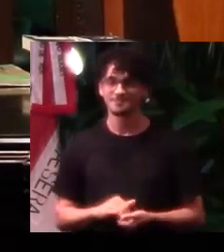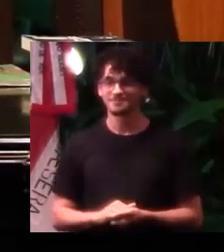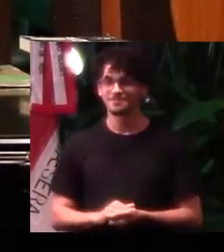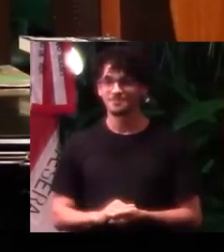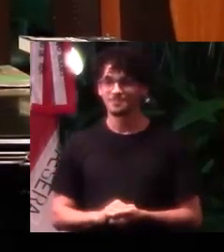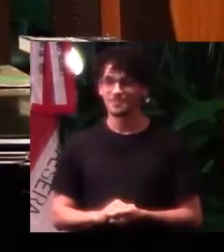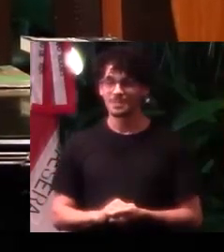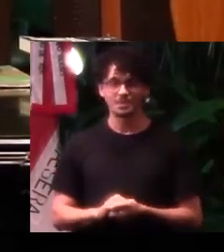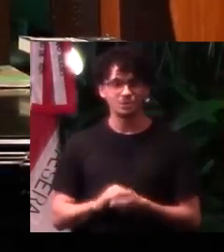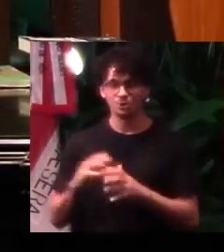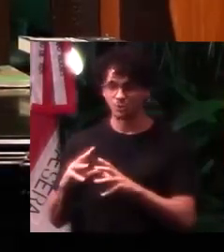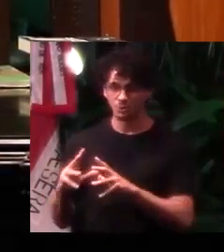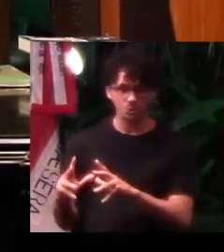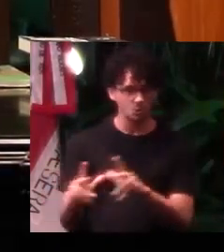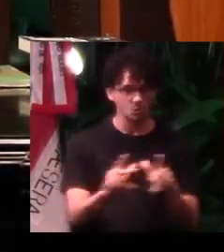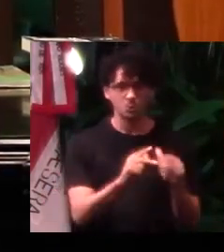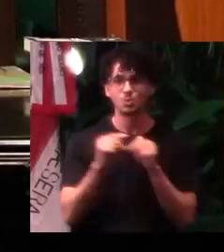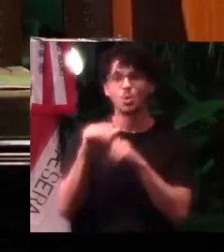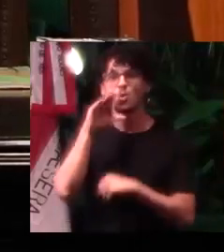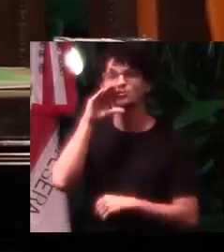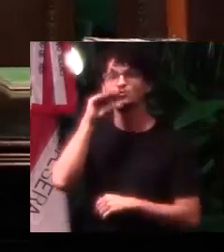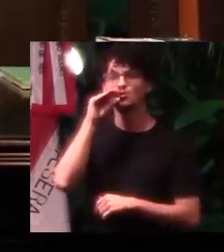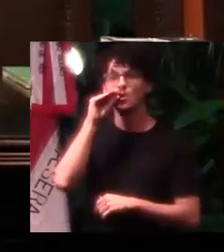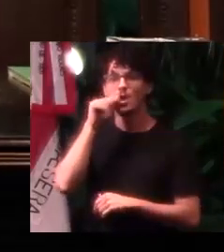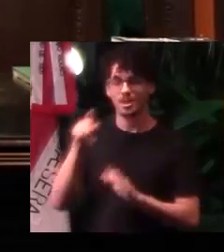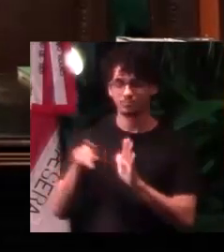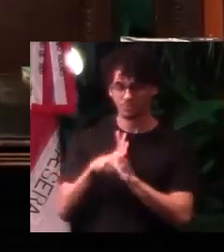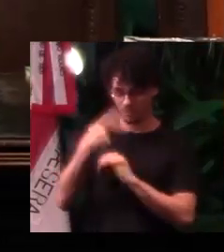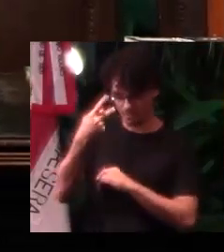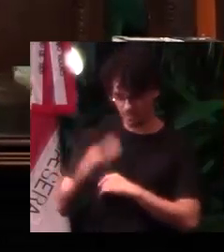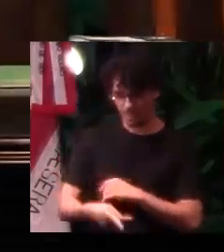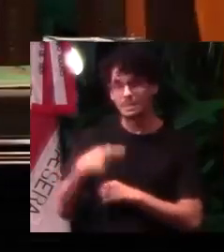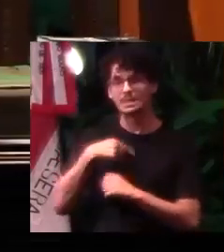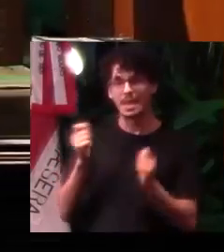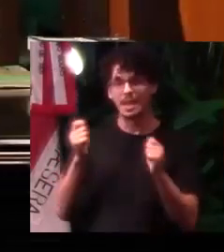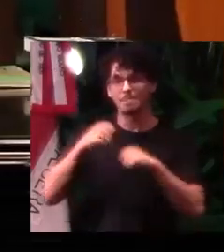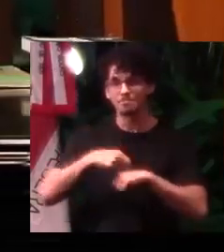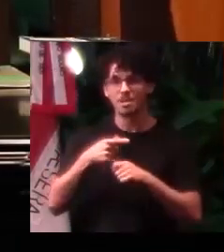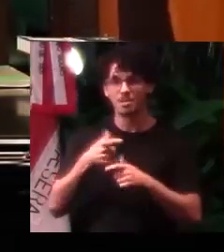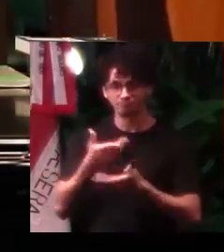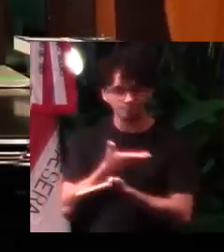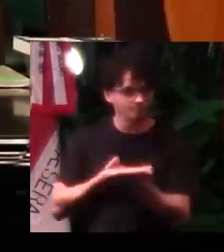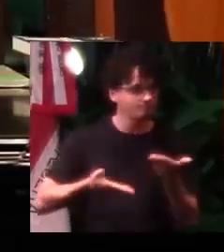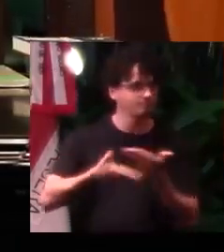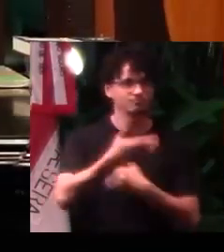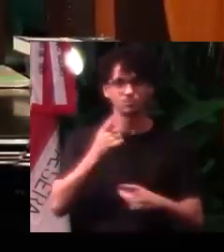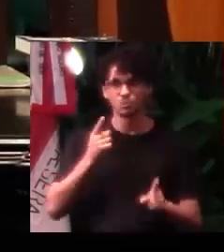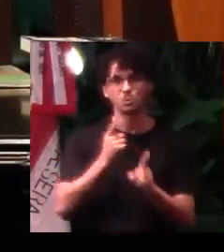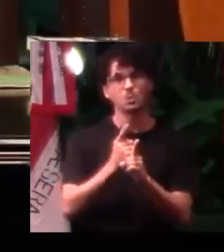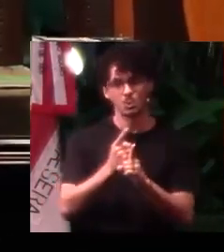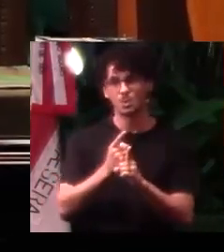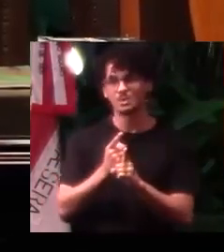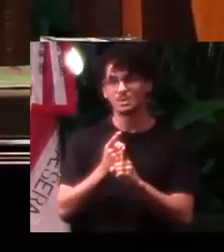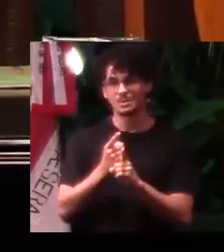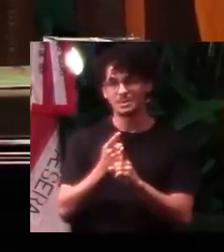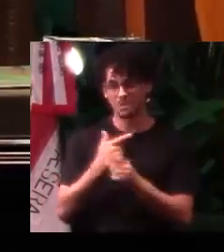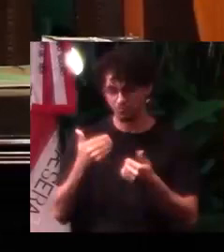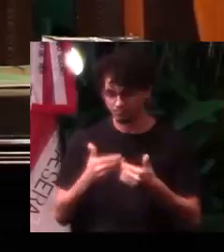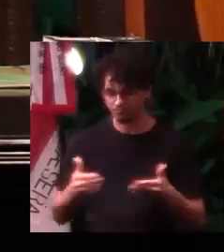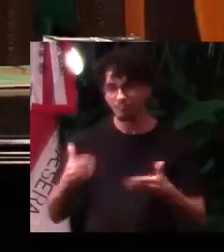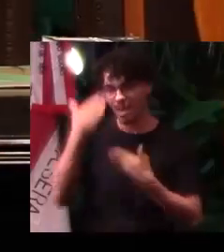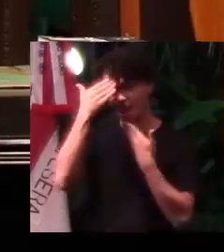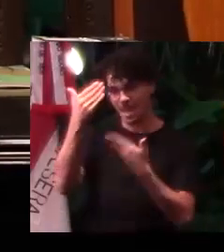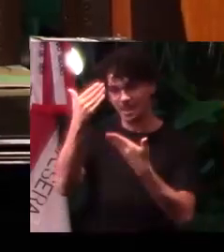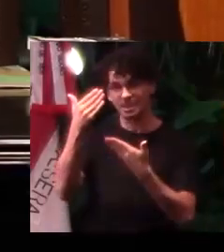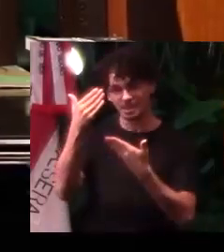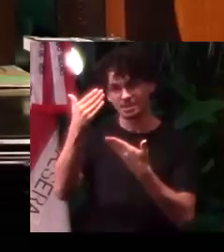e a todos os servidores também dessa casa que tornam possível esse encontro. Eu abro agradecendo